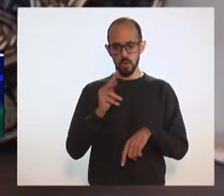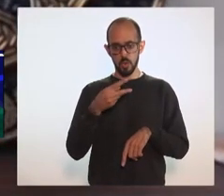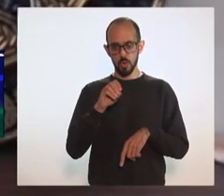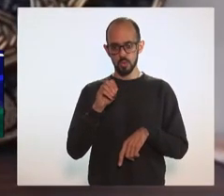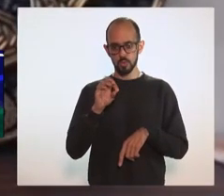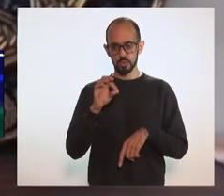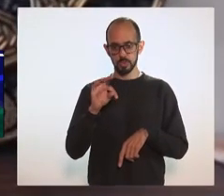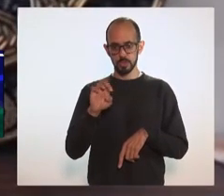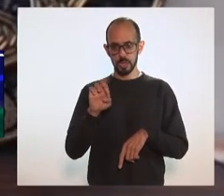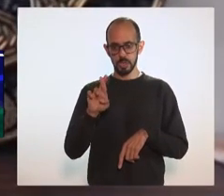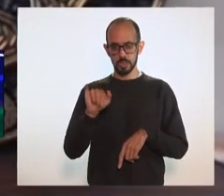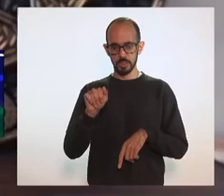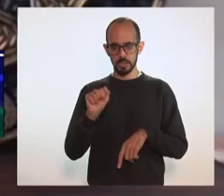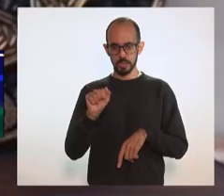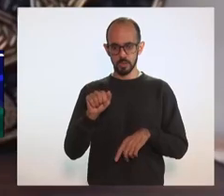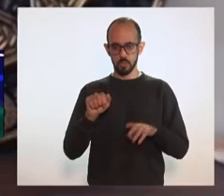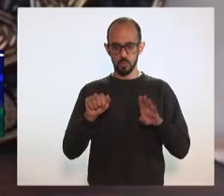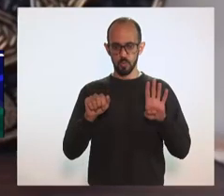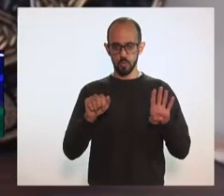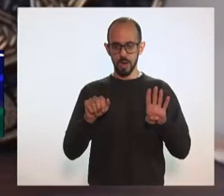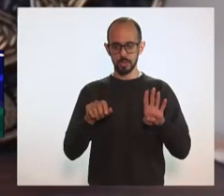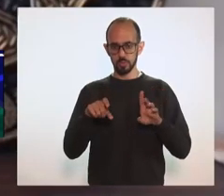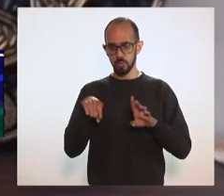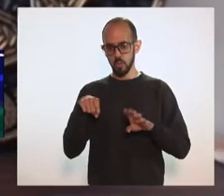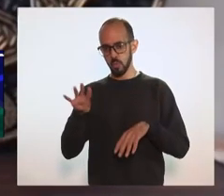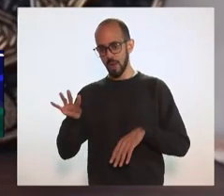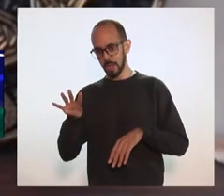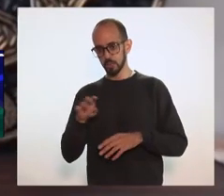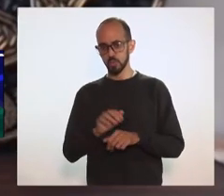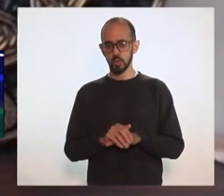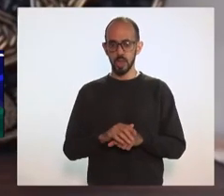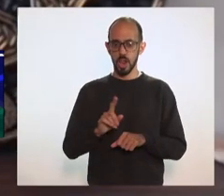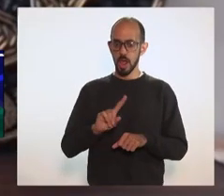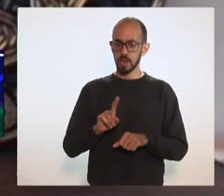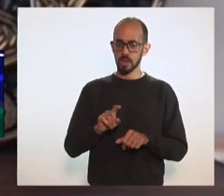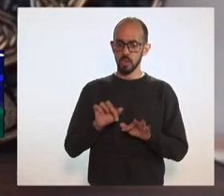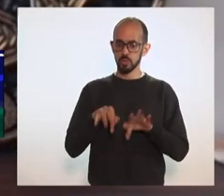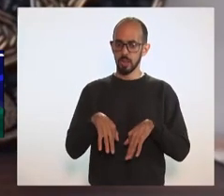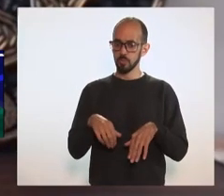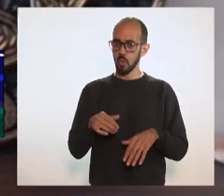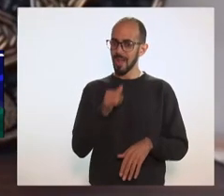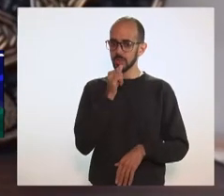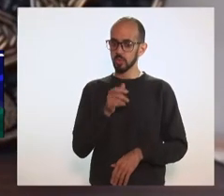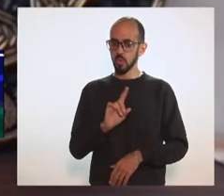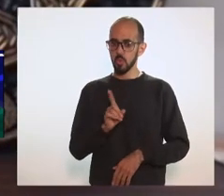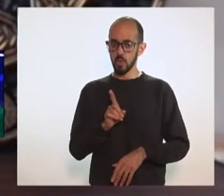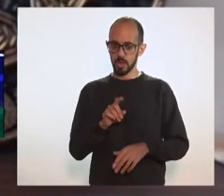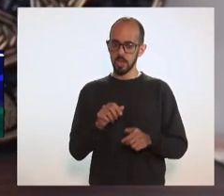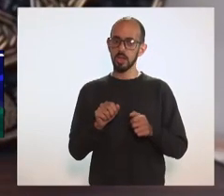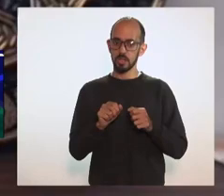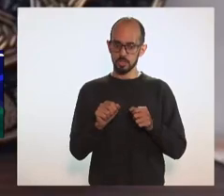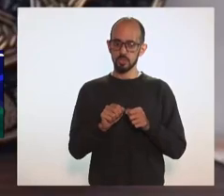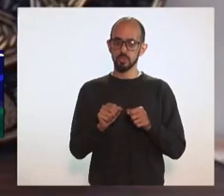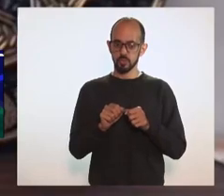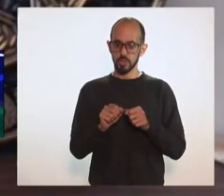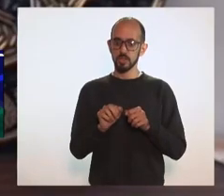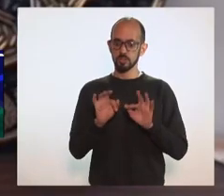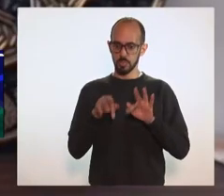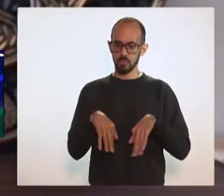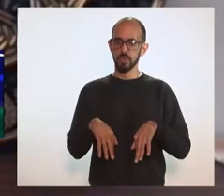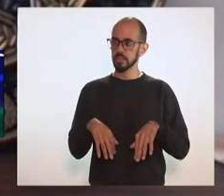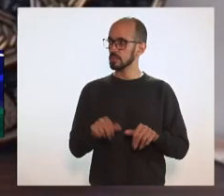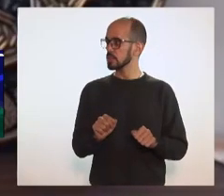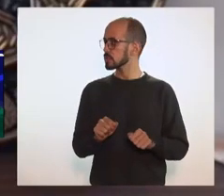fato, ela não terminou em pizza, essa CPI, ela foi contundente e em breve estará aqui no plenário para que ela seja